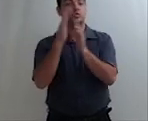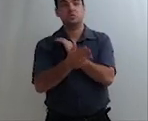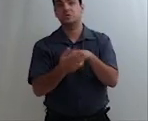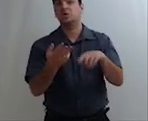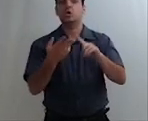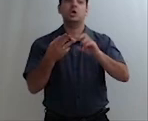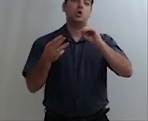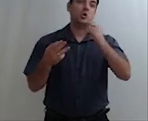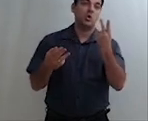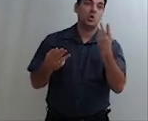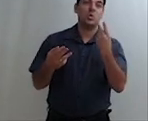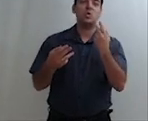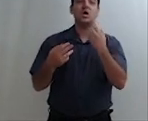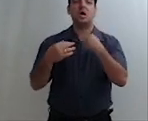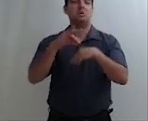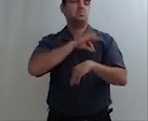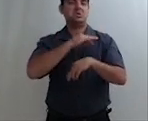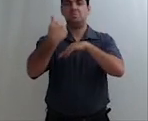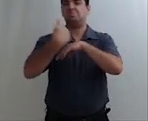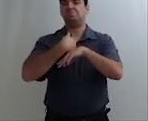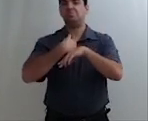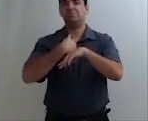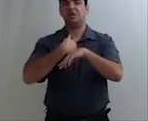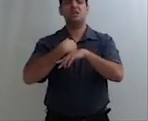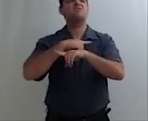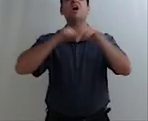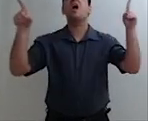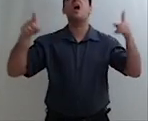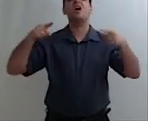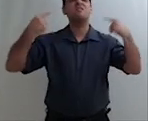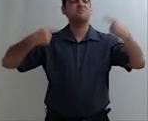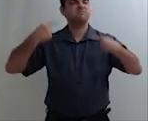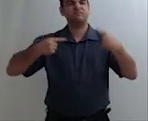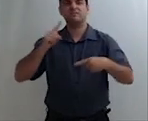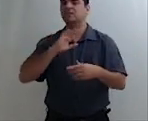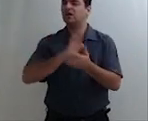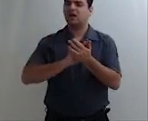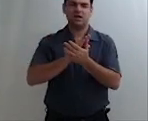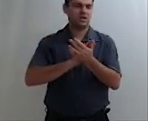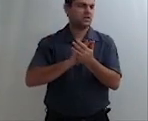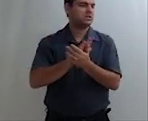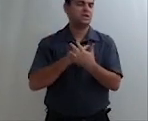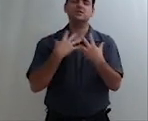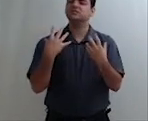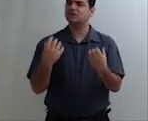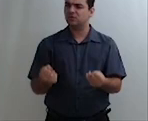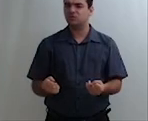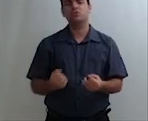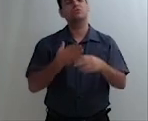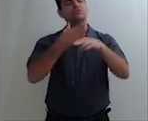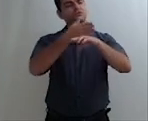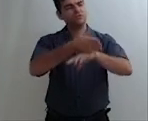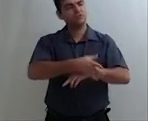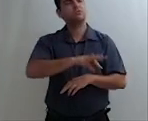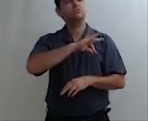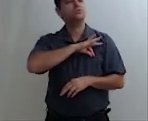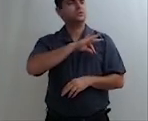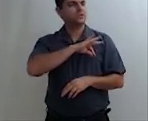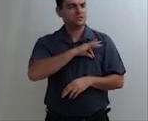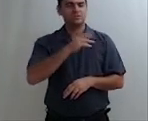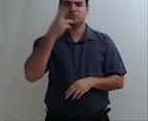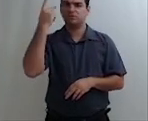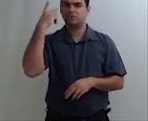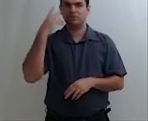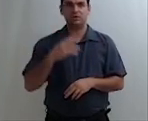a justiça do Estado do Tocantins né Eh sendo levado paraa delegacia e lá eh